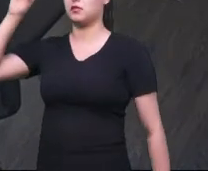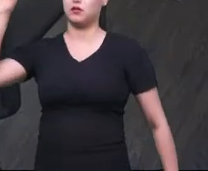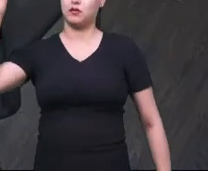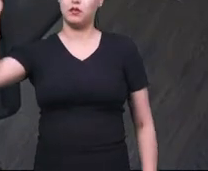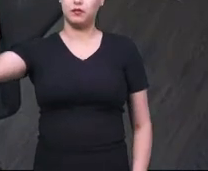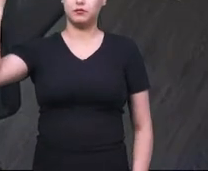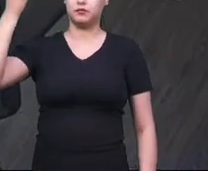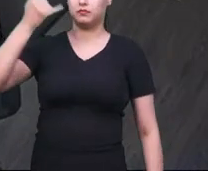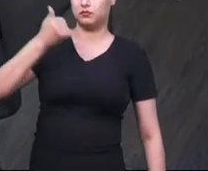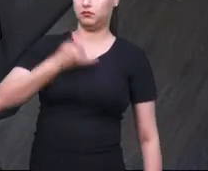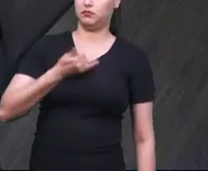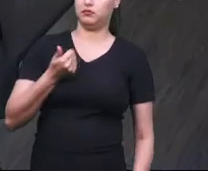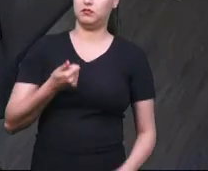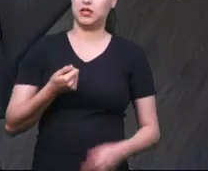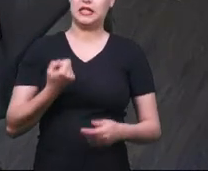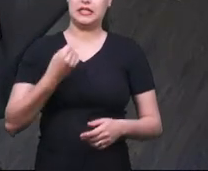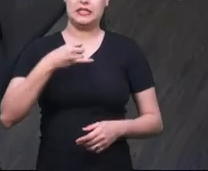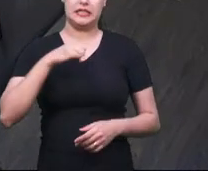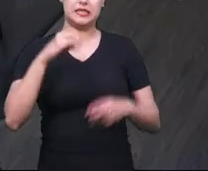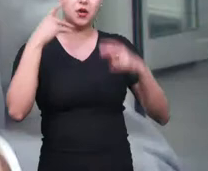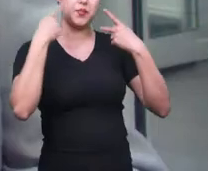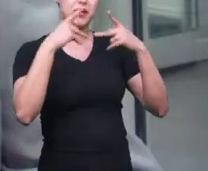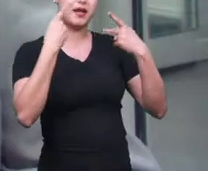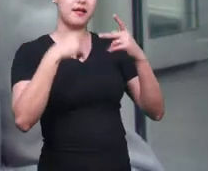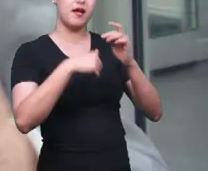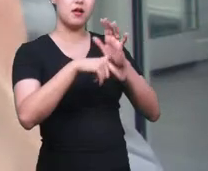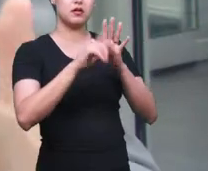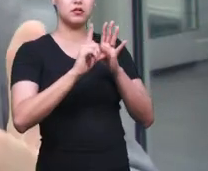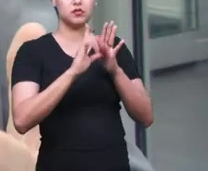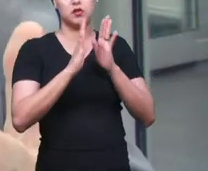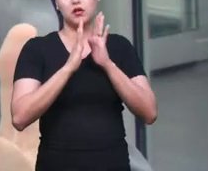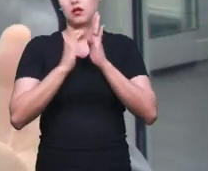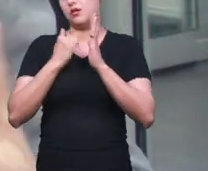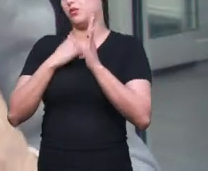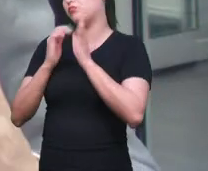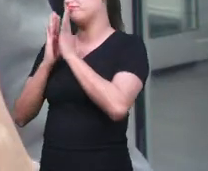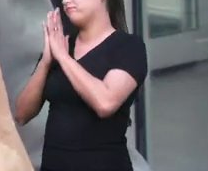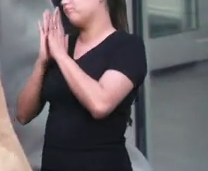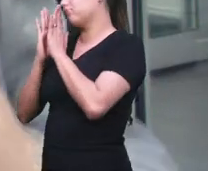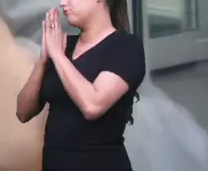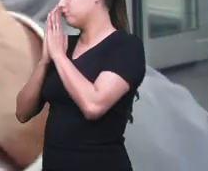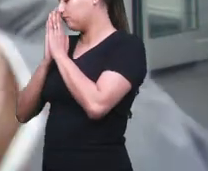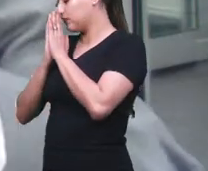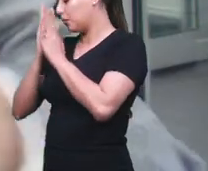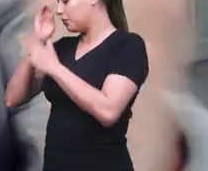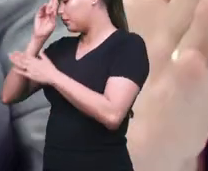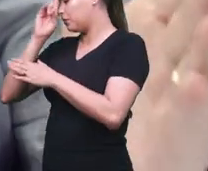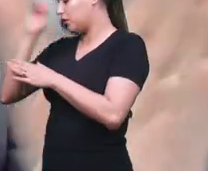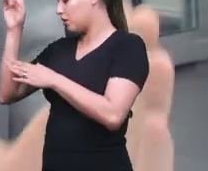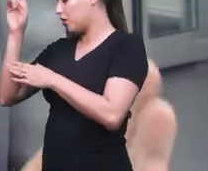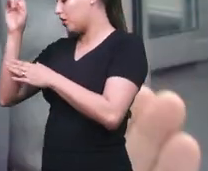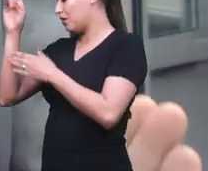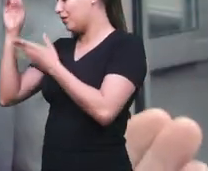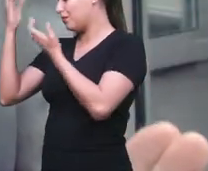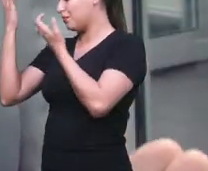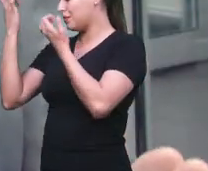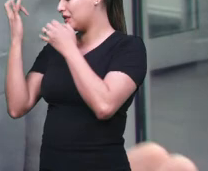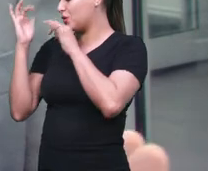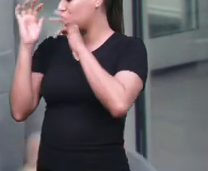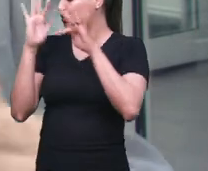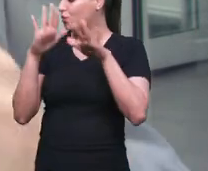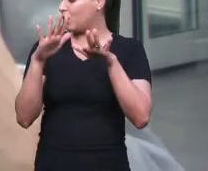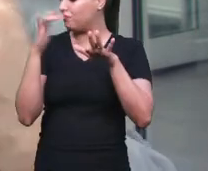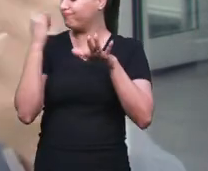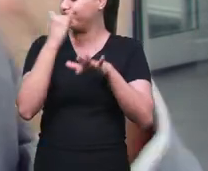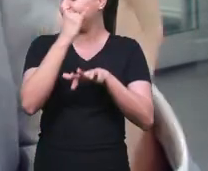falar, eu orava antes. Eu tinha um preparo antes para falar com essa pessoa. Senhor, abre a porta para falar.